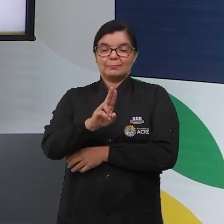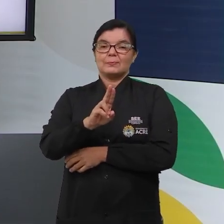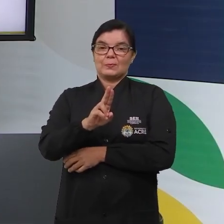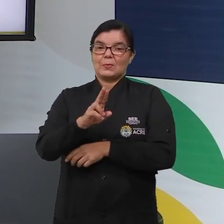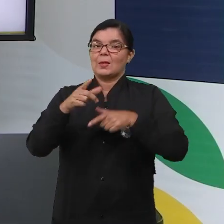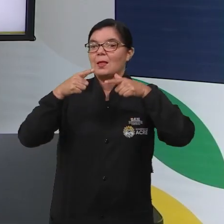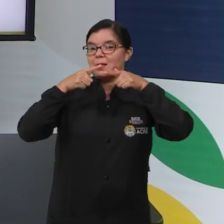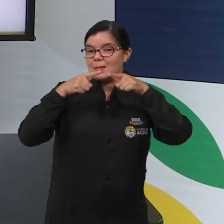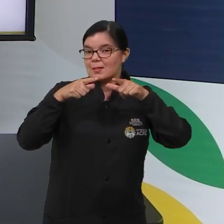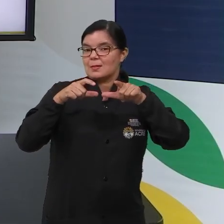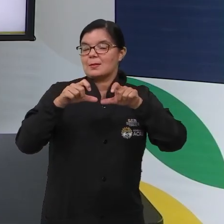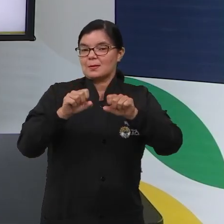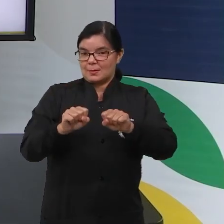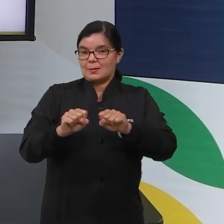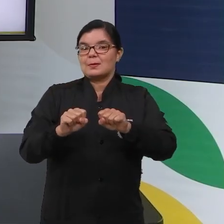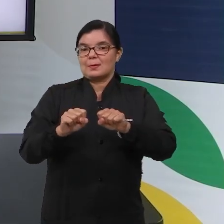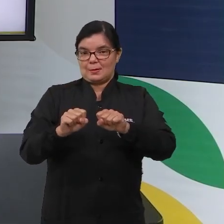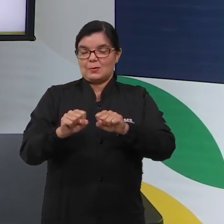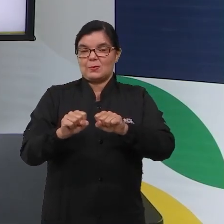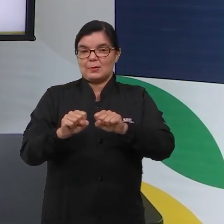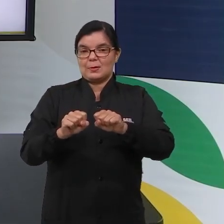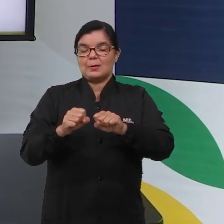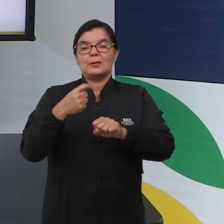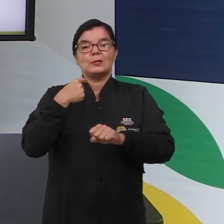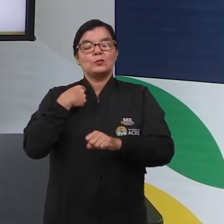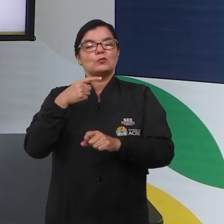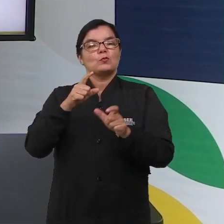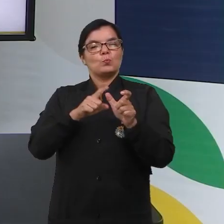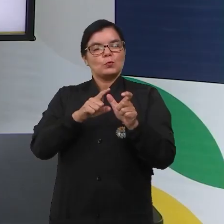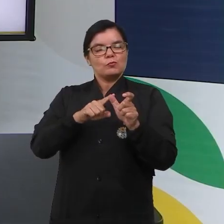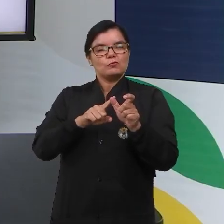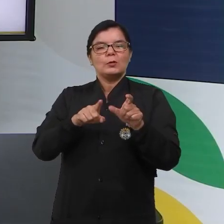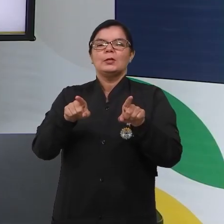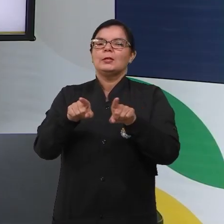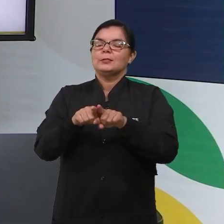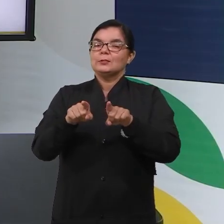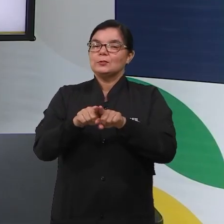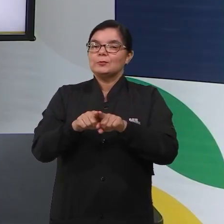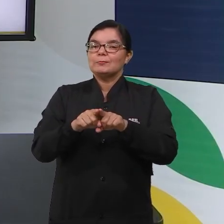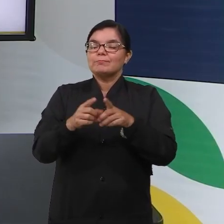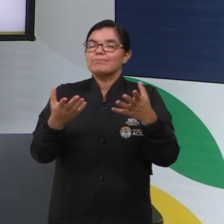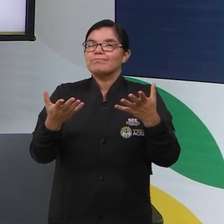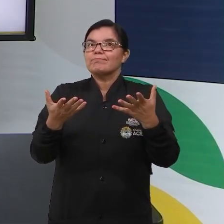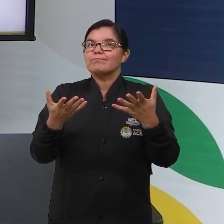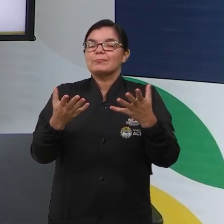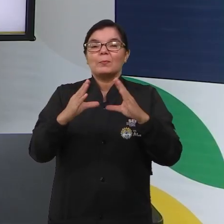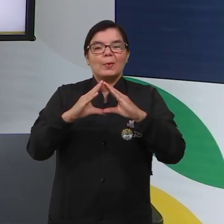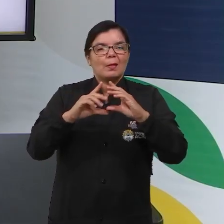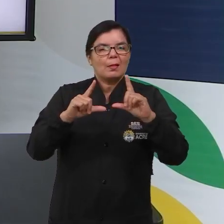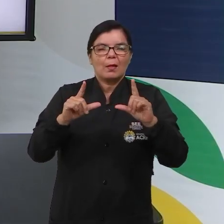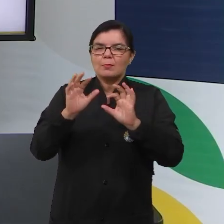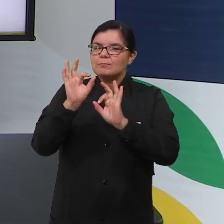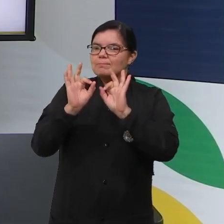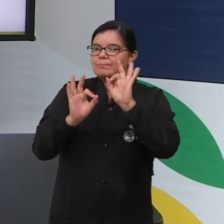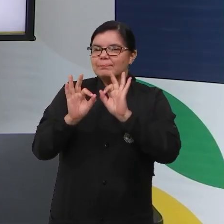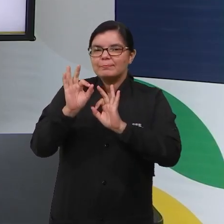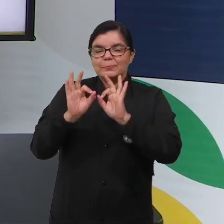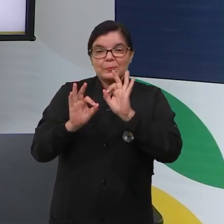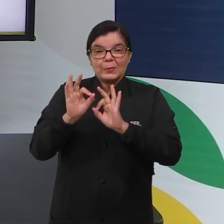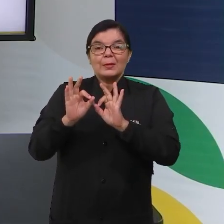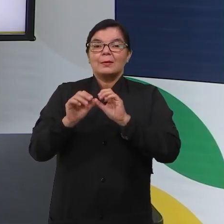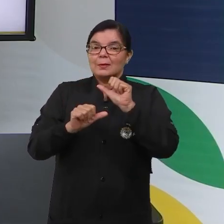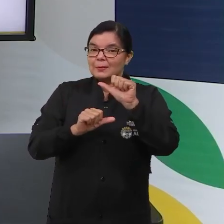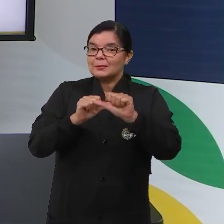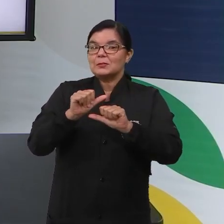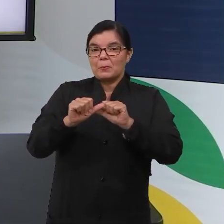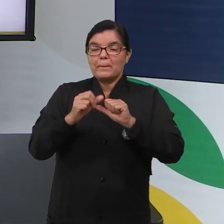da linguagem, de uma determinada língua, de um determinado idioma, de uma forma tão bem elaborada que se